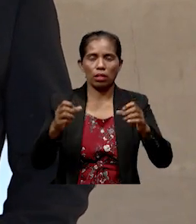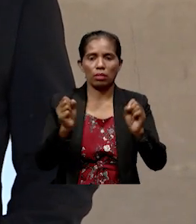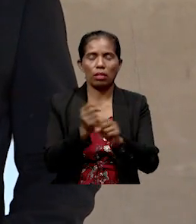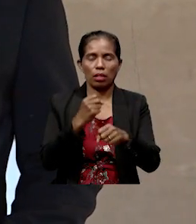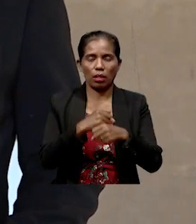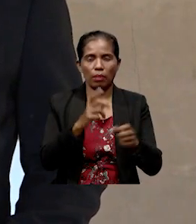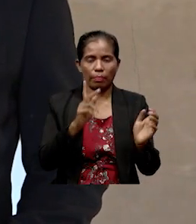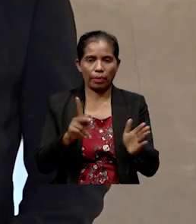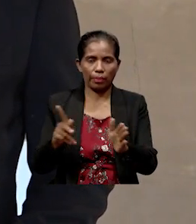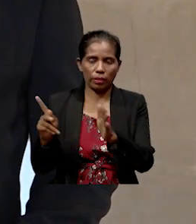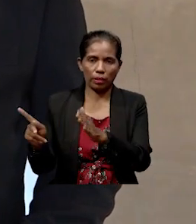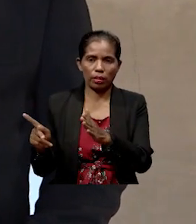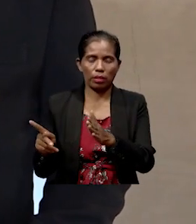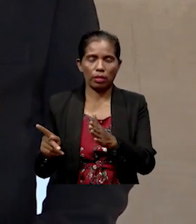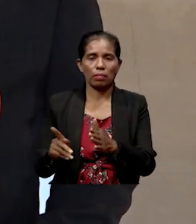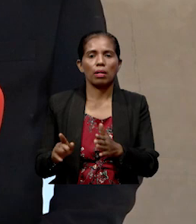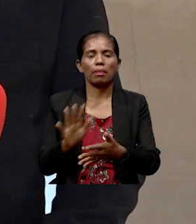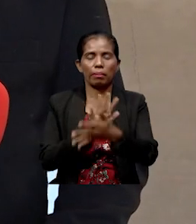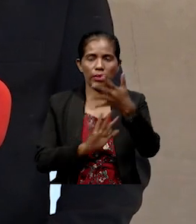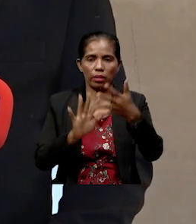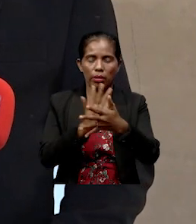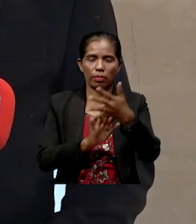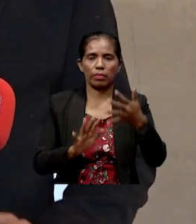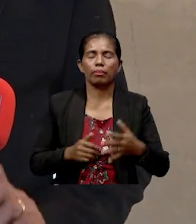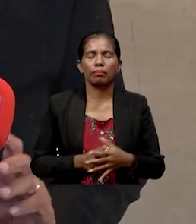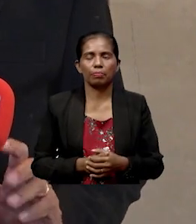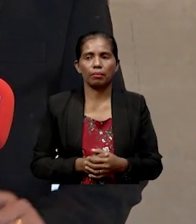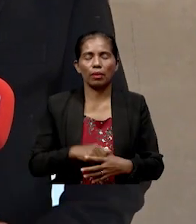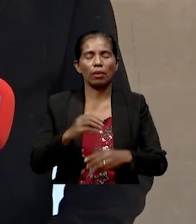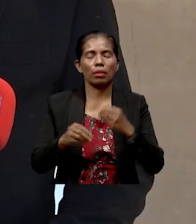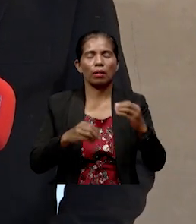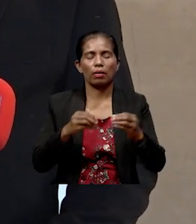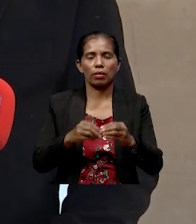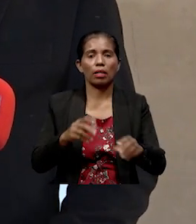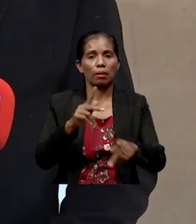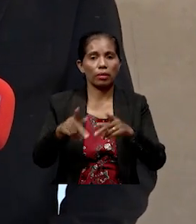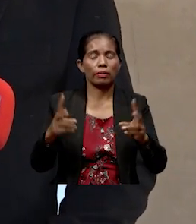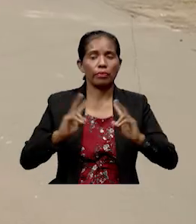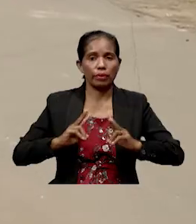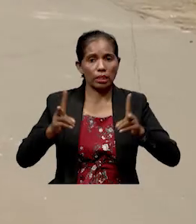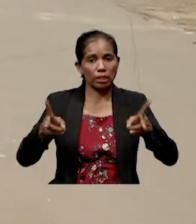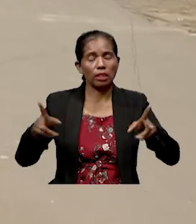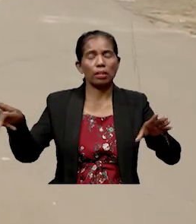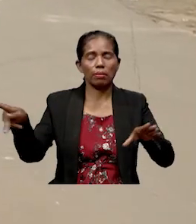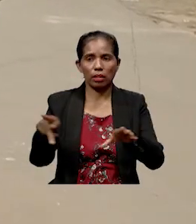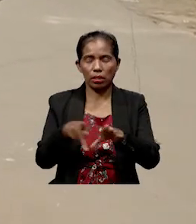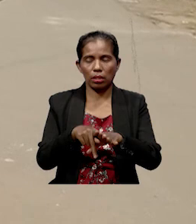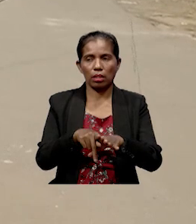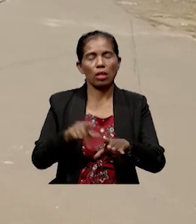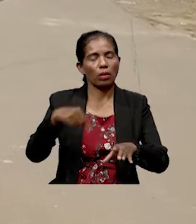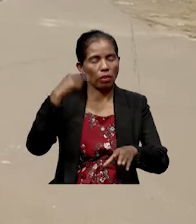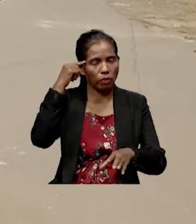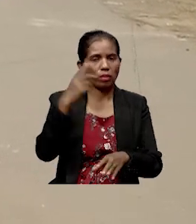para eventos ruana. Quando o convidado Sirenebe se participa em cerimônia tomada de posse, governante nem até